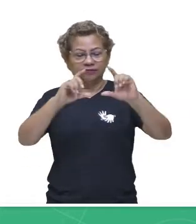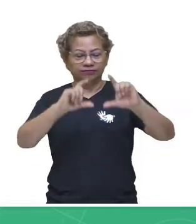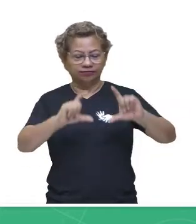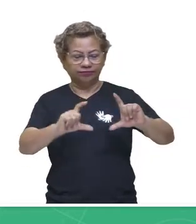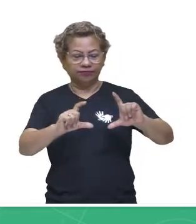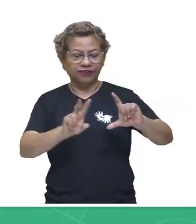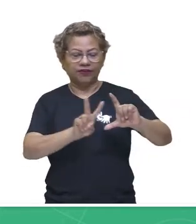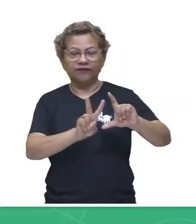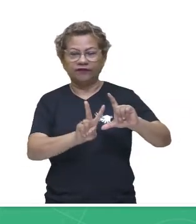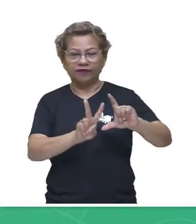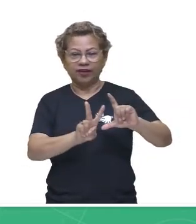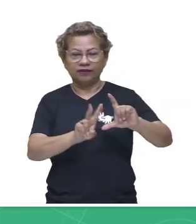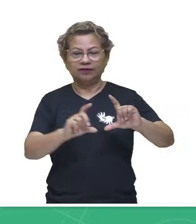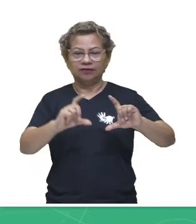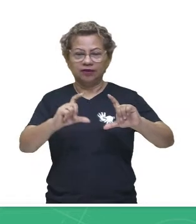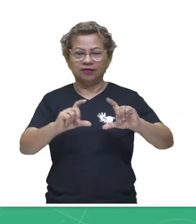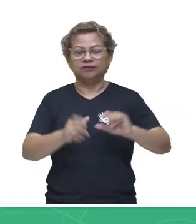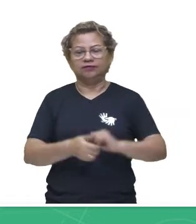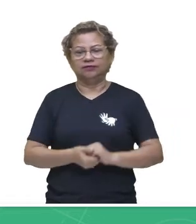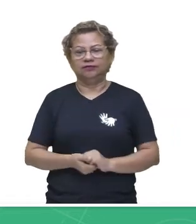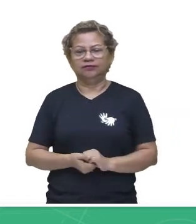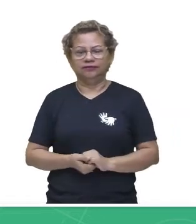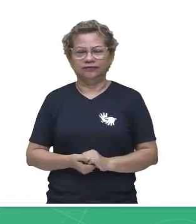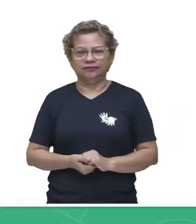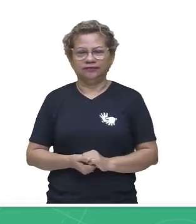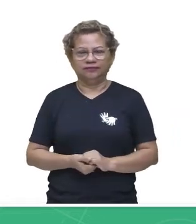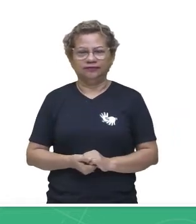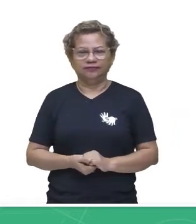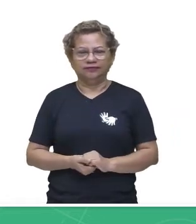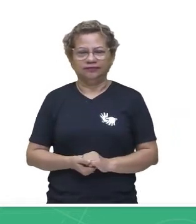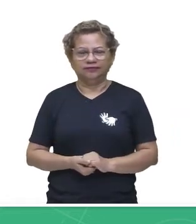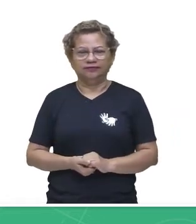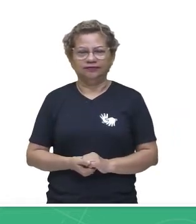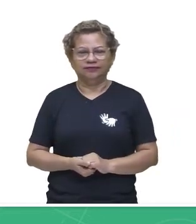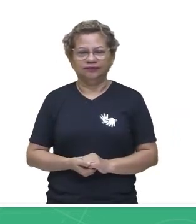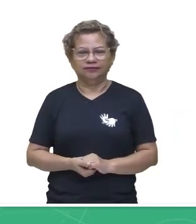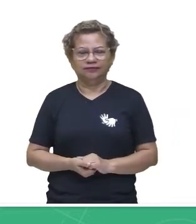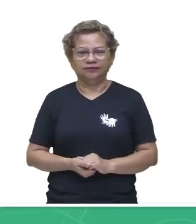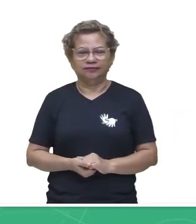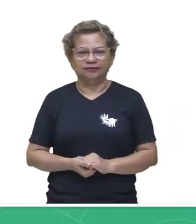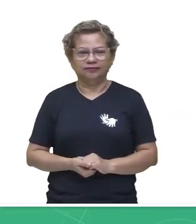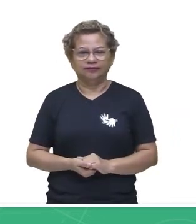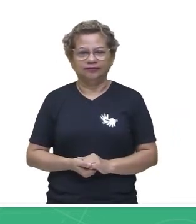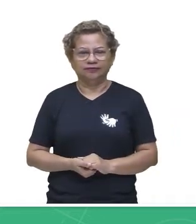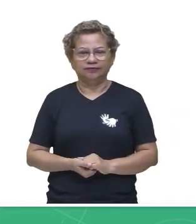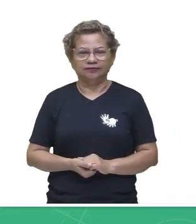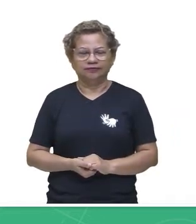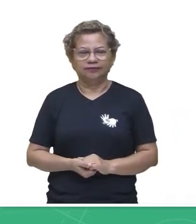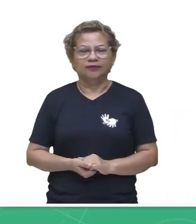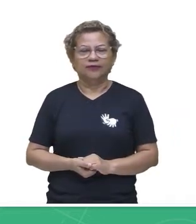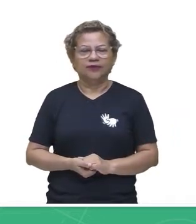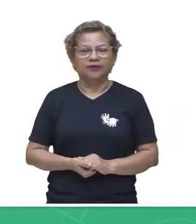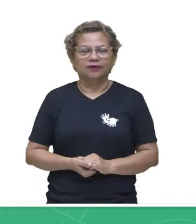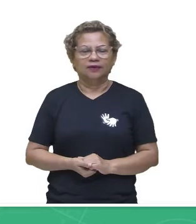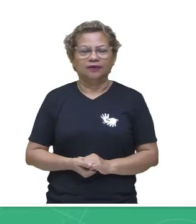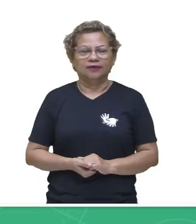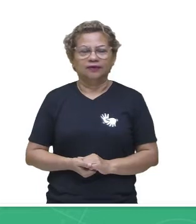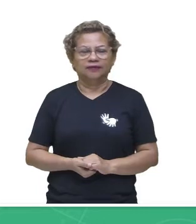e Tomás de Aquino, trouxeram Platão e Aristóteles para o pensamento também. Eu brinco sempre dizendo que eles